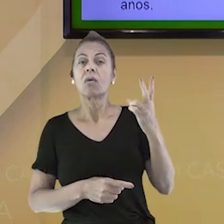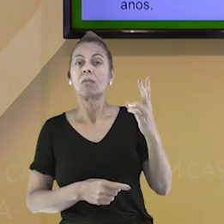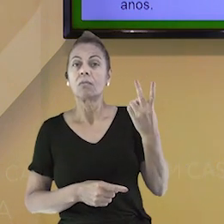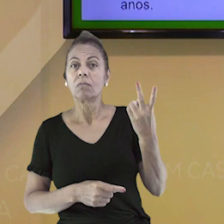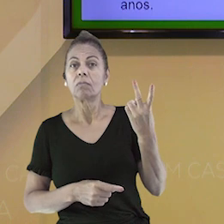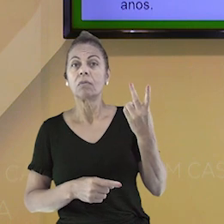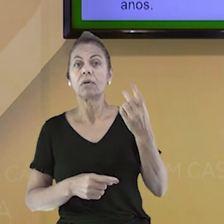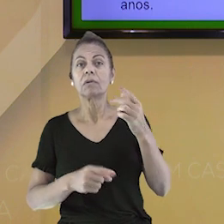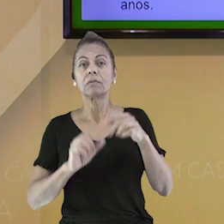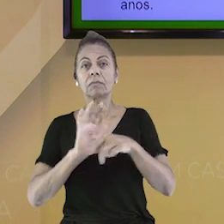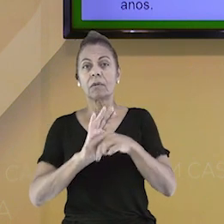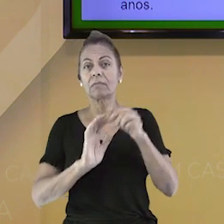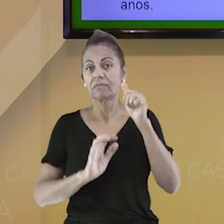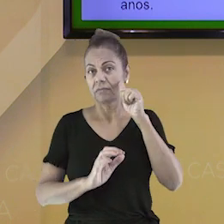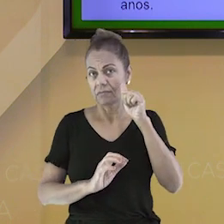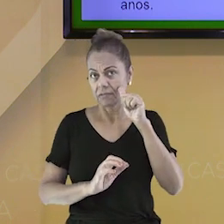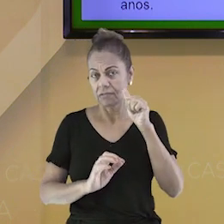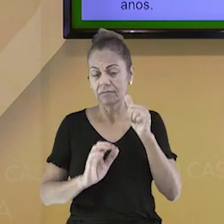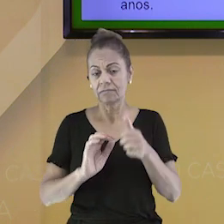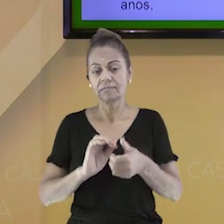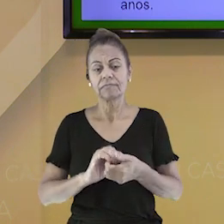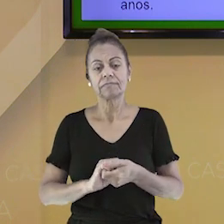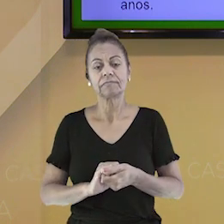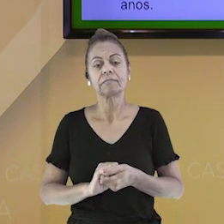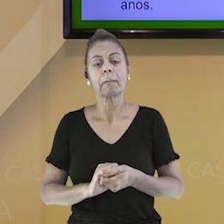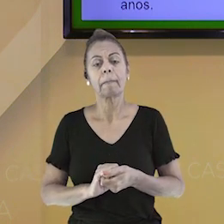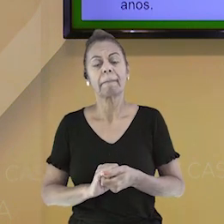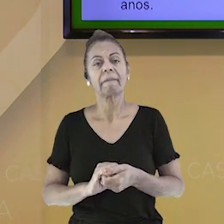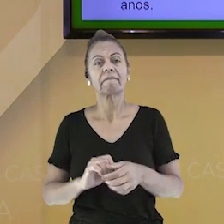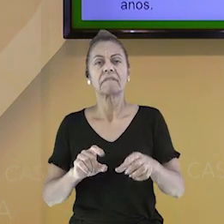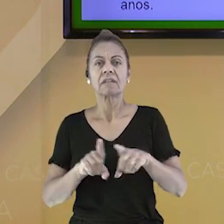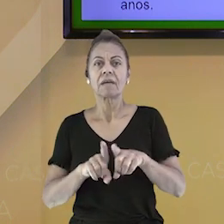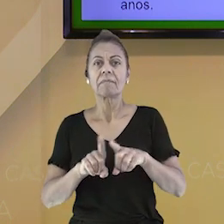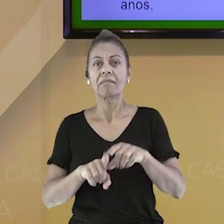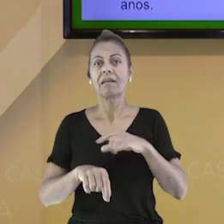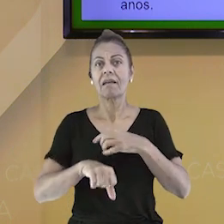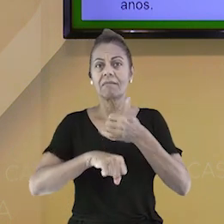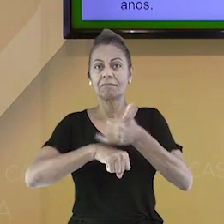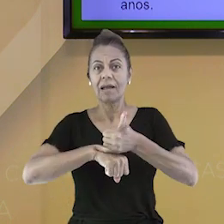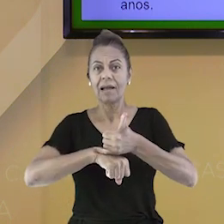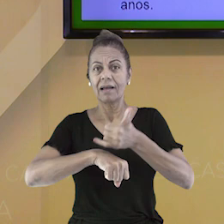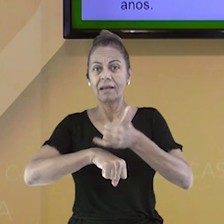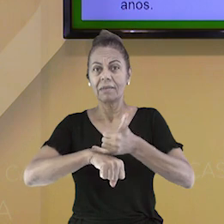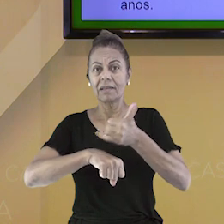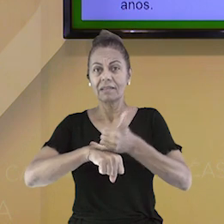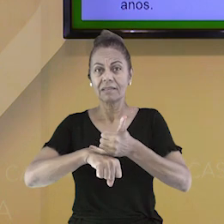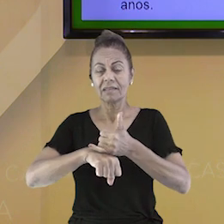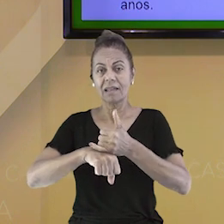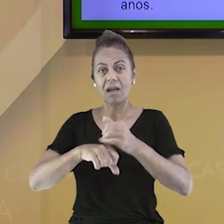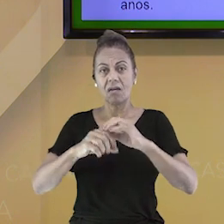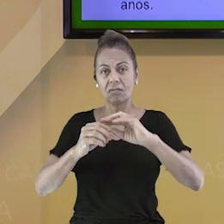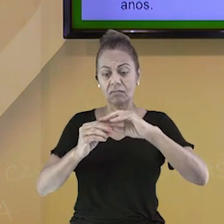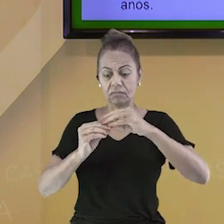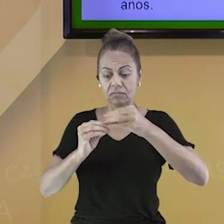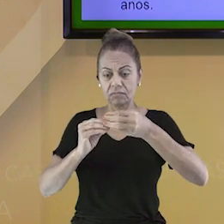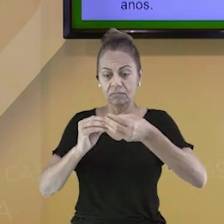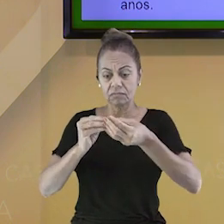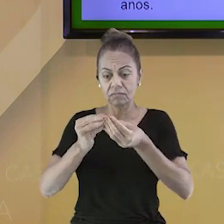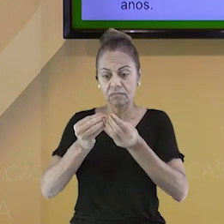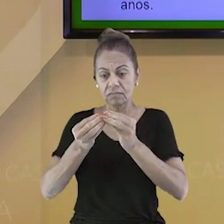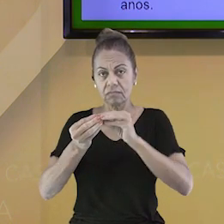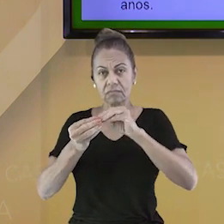a mesma finalidade dos métodos hormonais. Também pode ser revestido de cobre e, nesse caso, ele atua